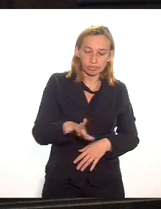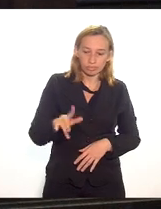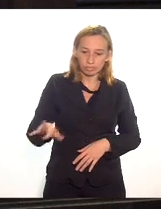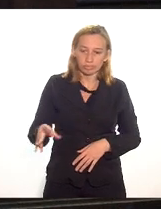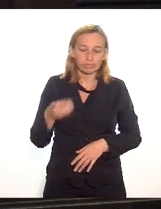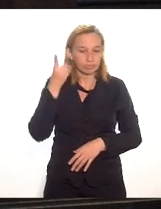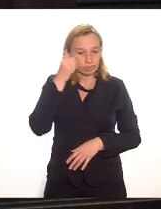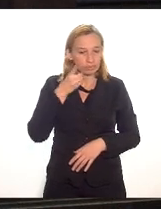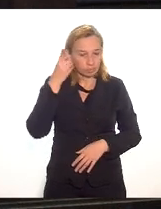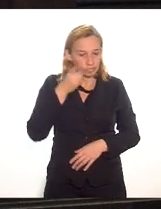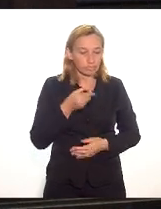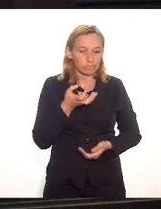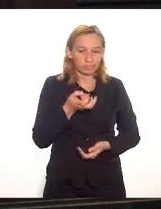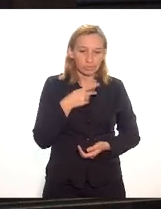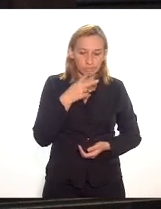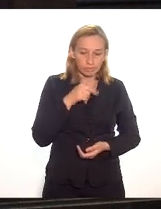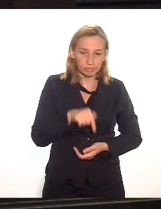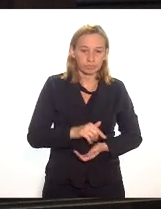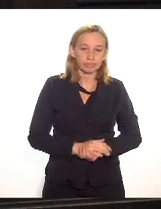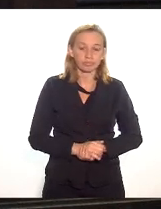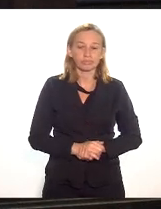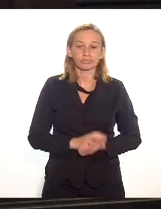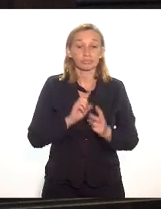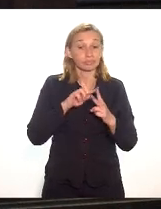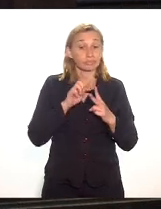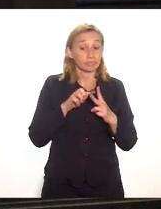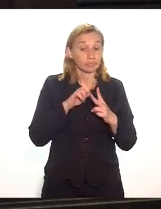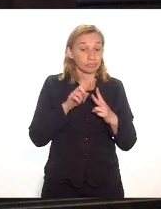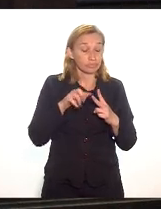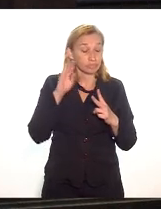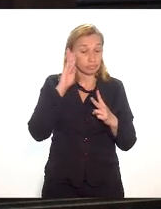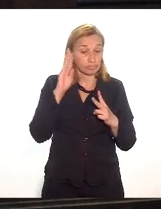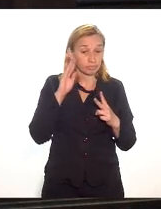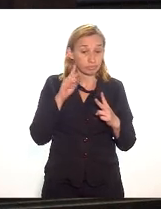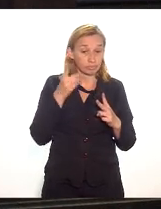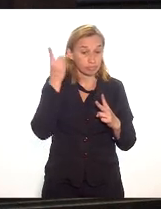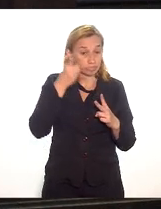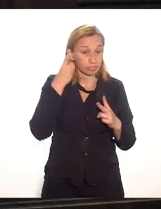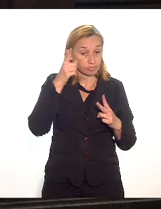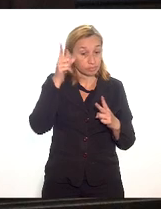quero ressaltar isso aqui. Tem duas dimensões, deputada Lucinha,